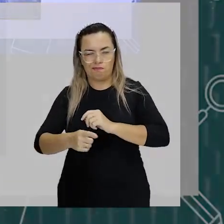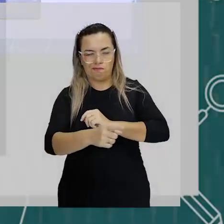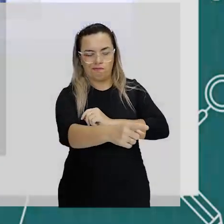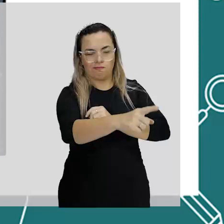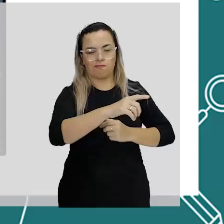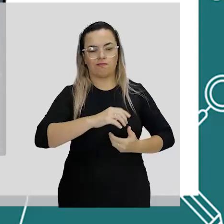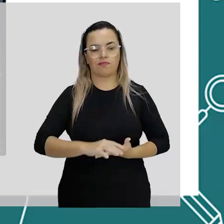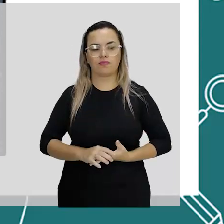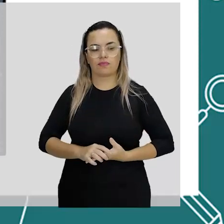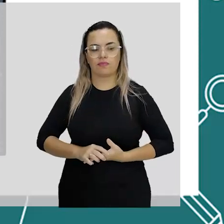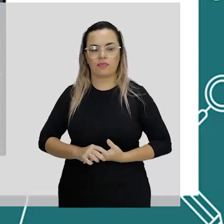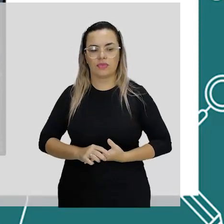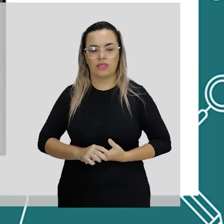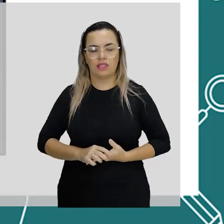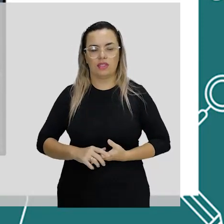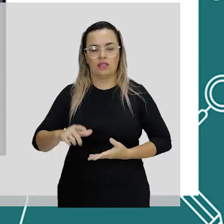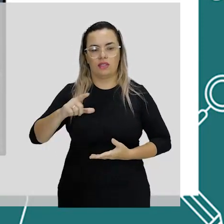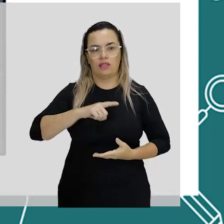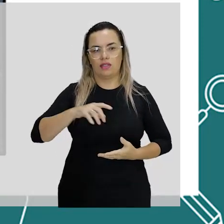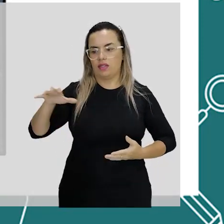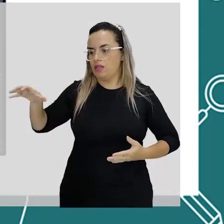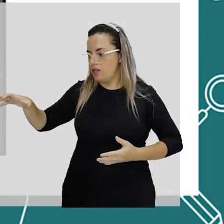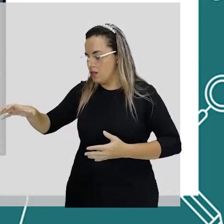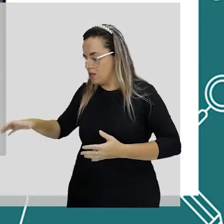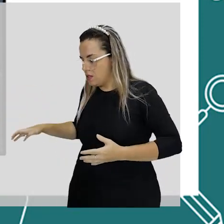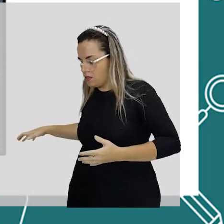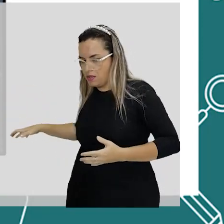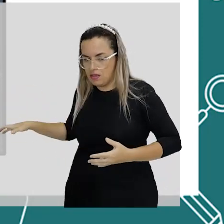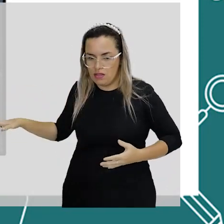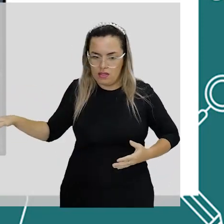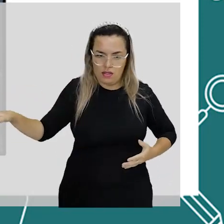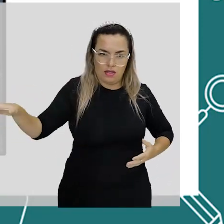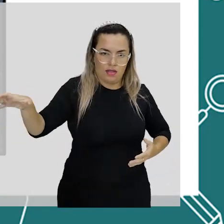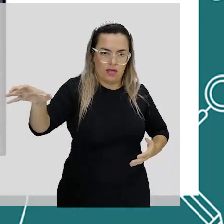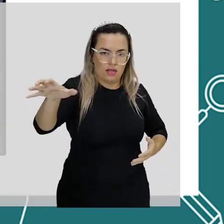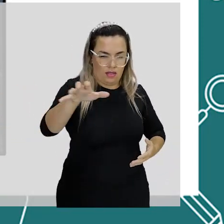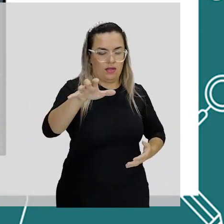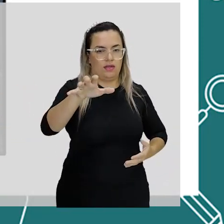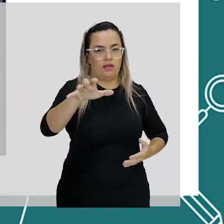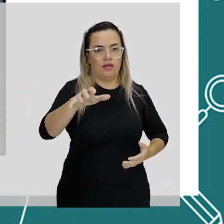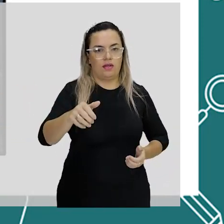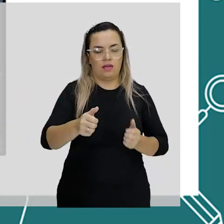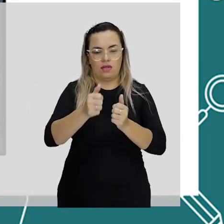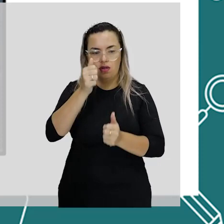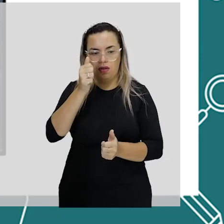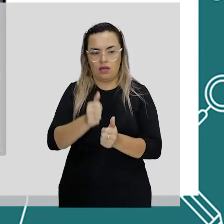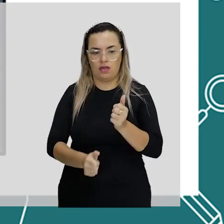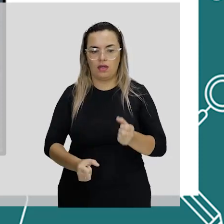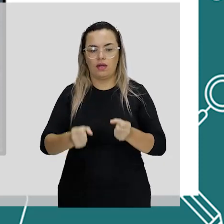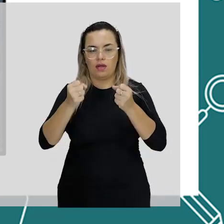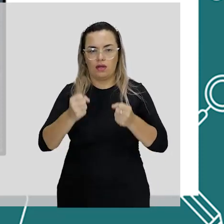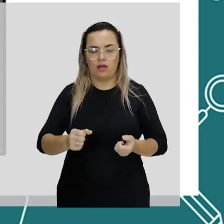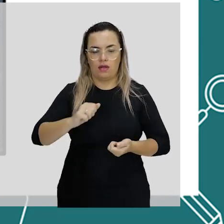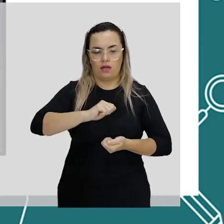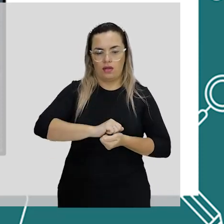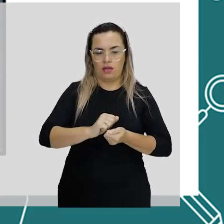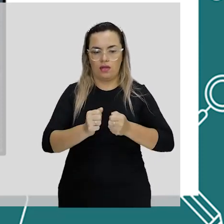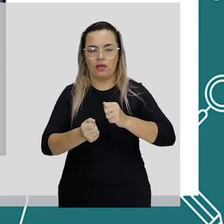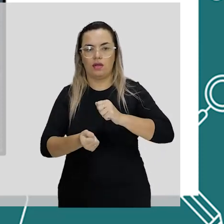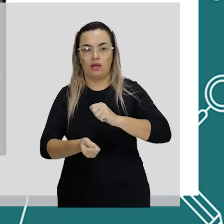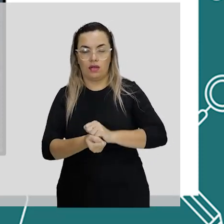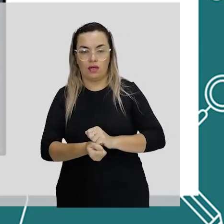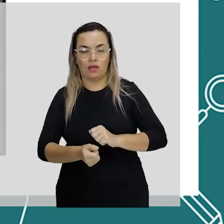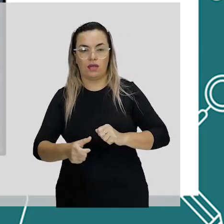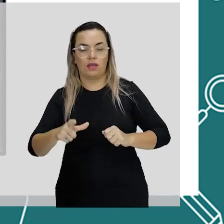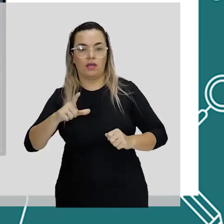E temos ainda o arremesso do disco. Aqui peguei até uma imagem de um esporte que ele pode ser adaptado às pessoas que têm algum tipo